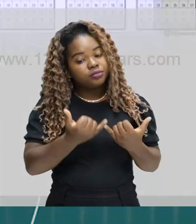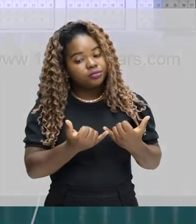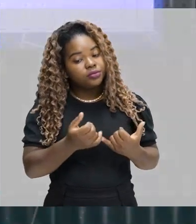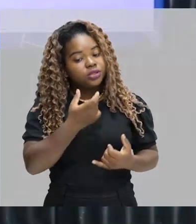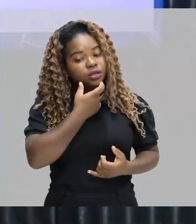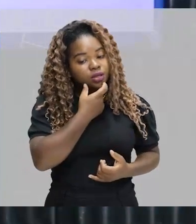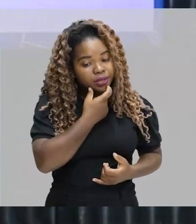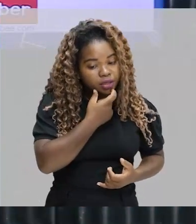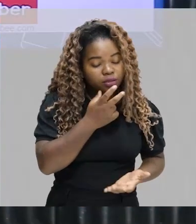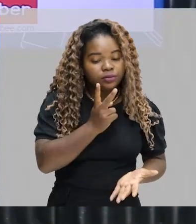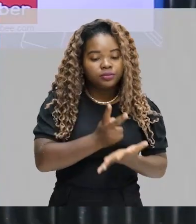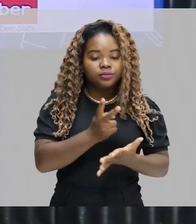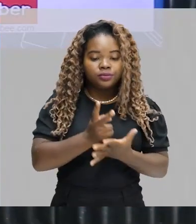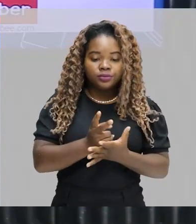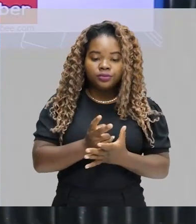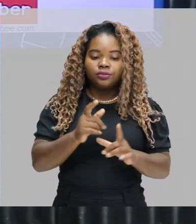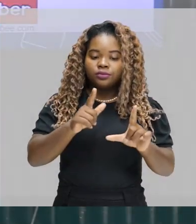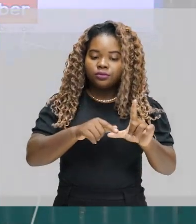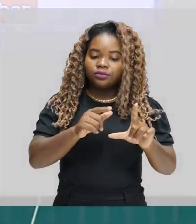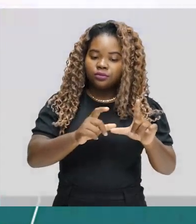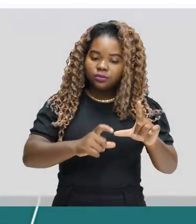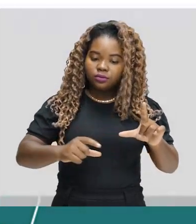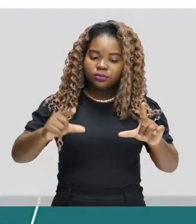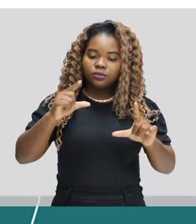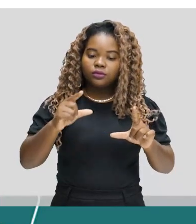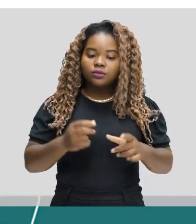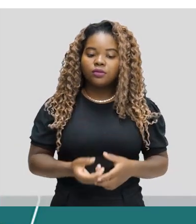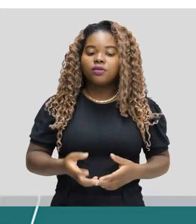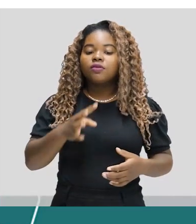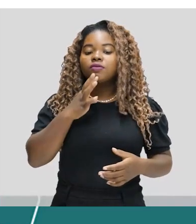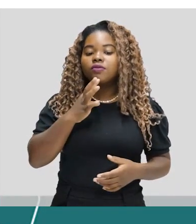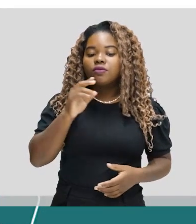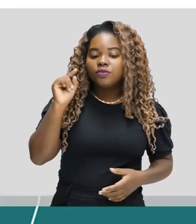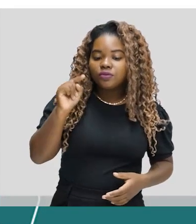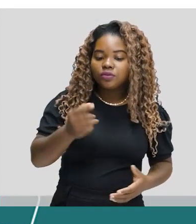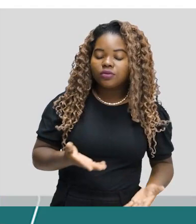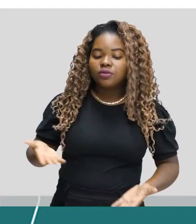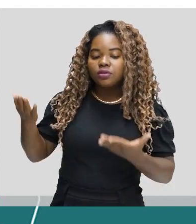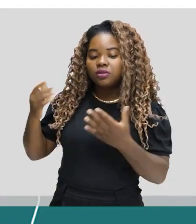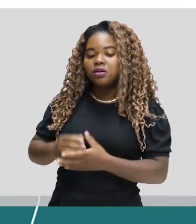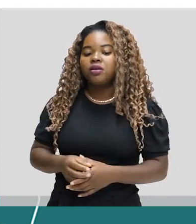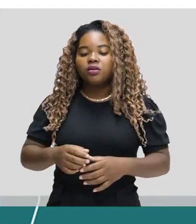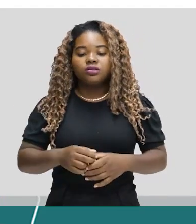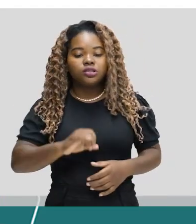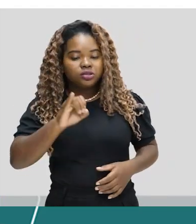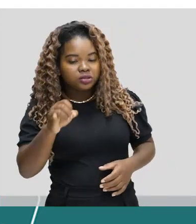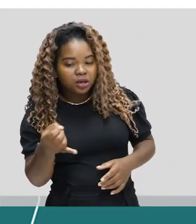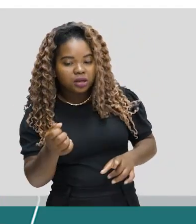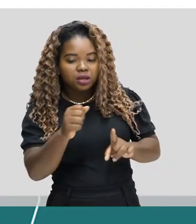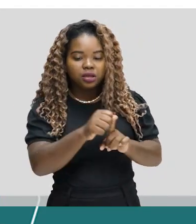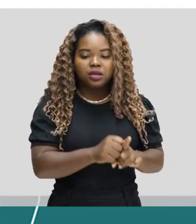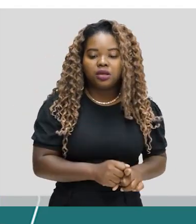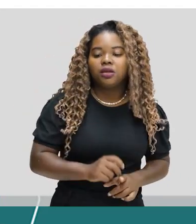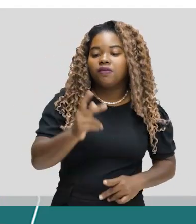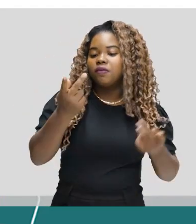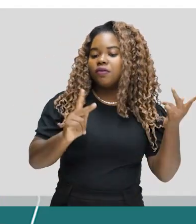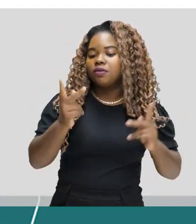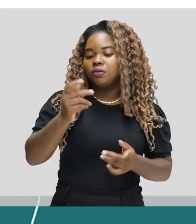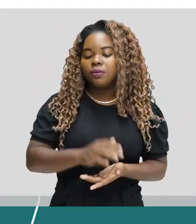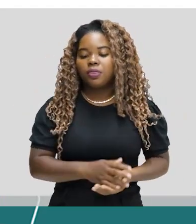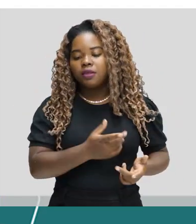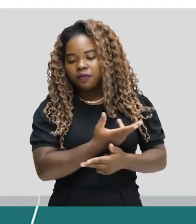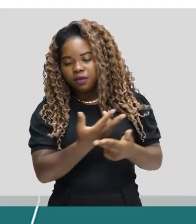Em inglês, sempre com letra maiúscula também. Vocês conhecem janeiro, fevereiro, março, abril, maio, junho,